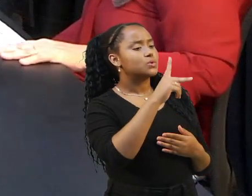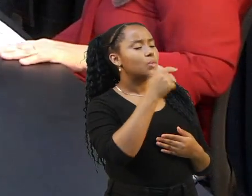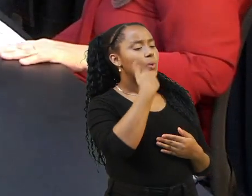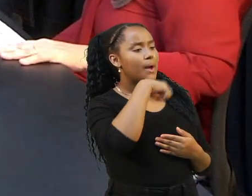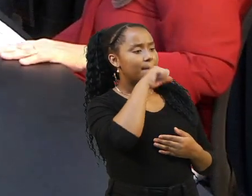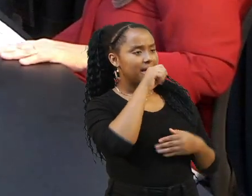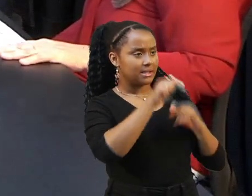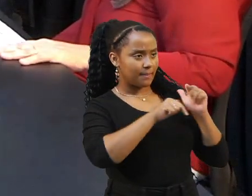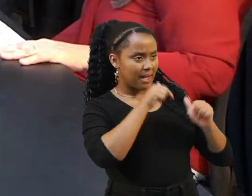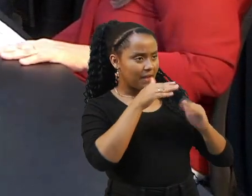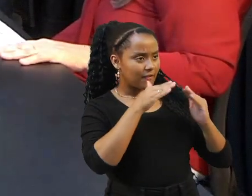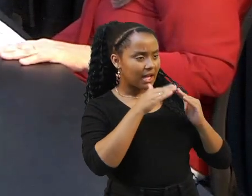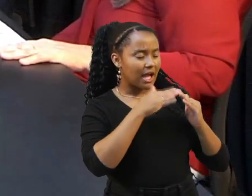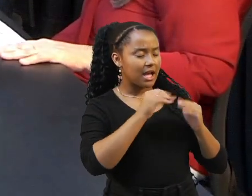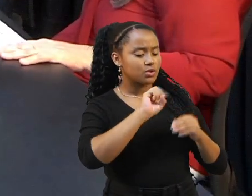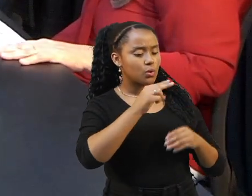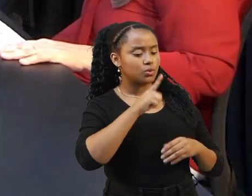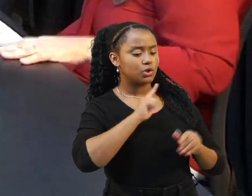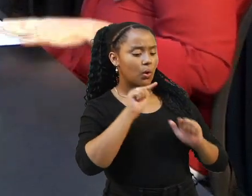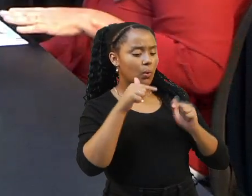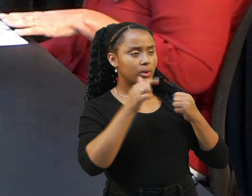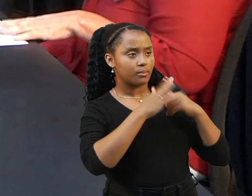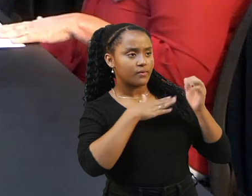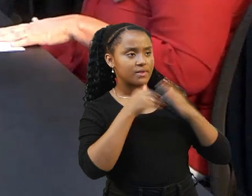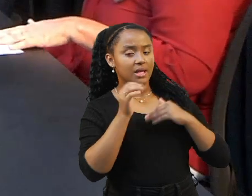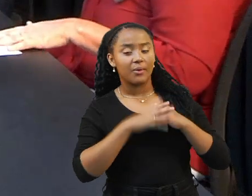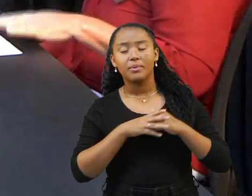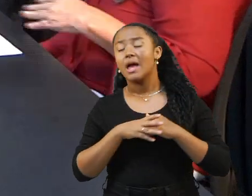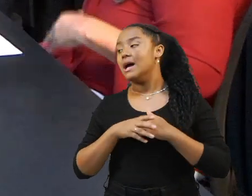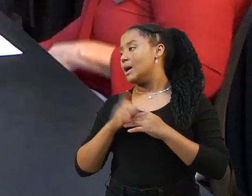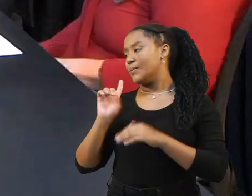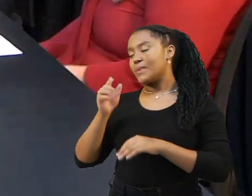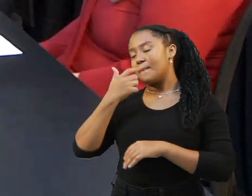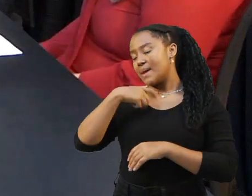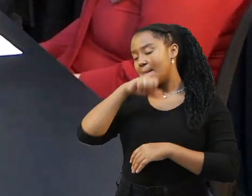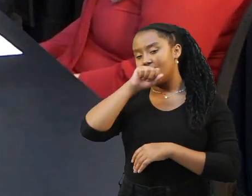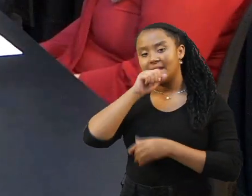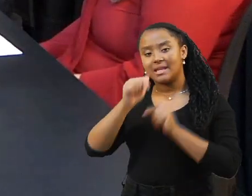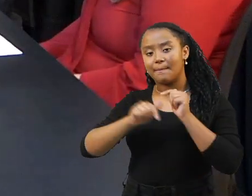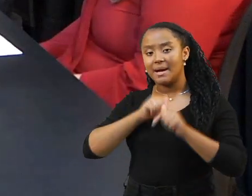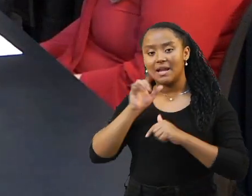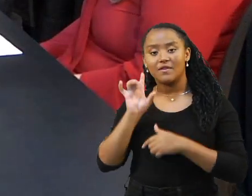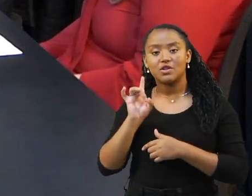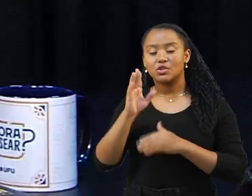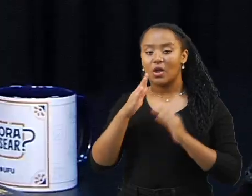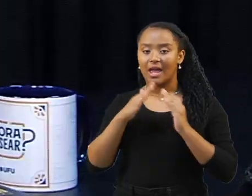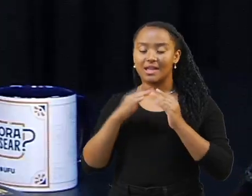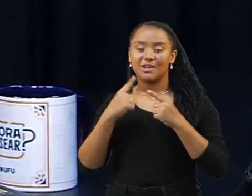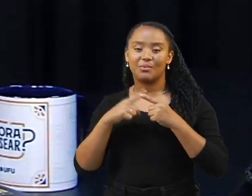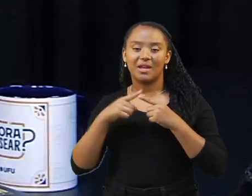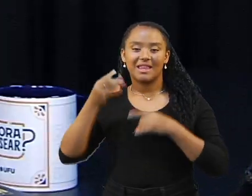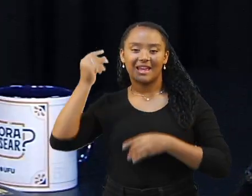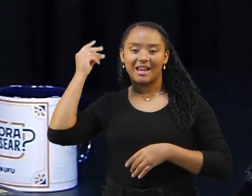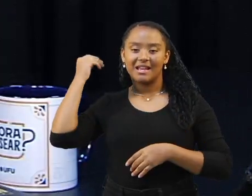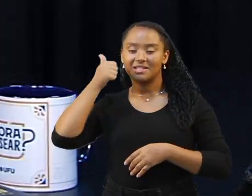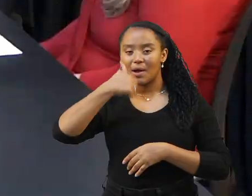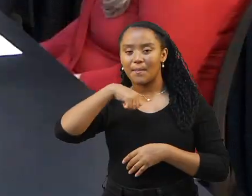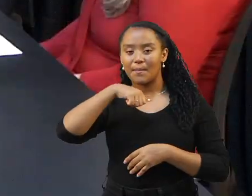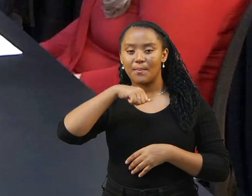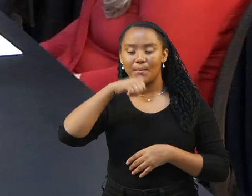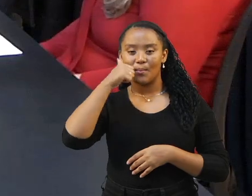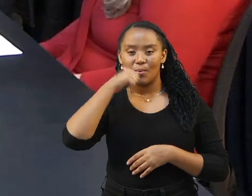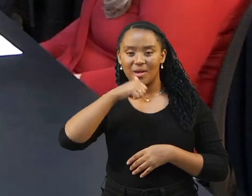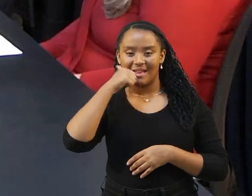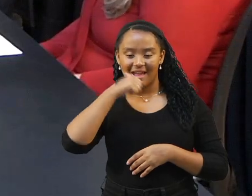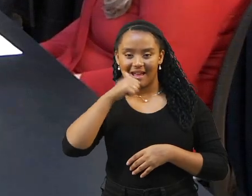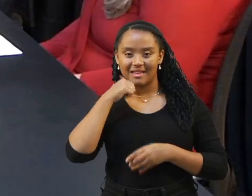em casa. Ela era do lar. Naquela época era muito difícil mulher trabalhar fora. Naquela época, a mulher que